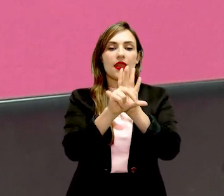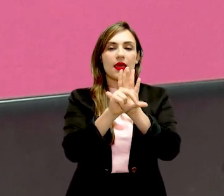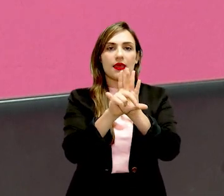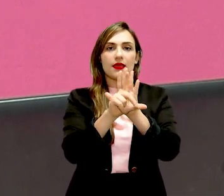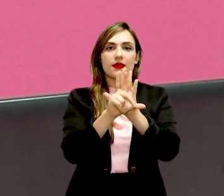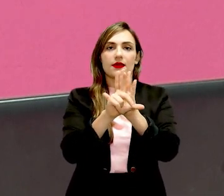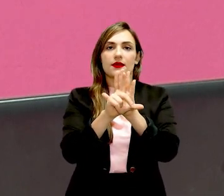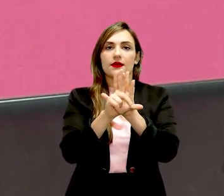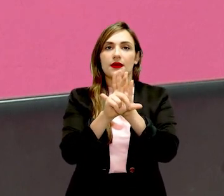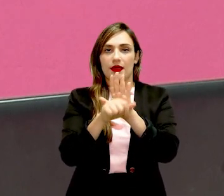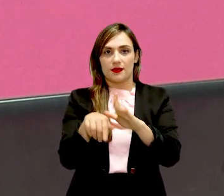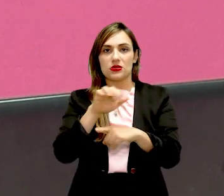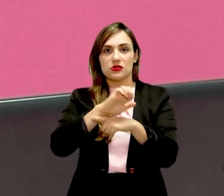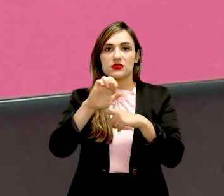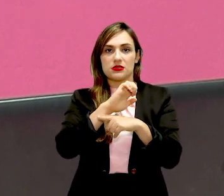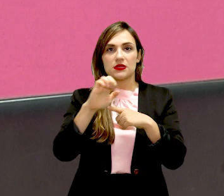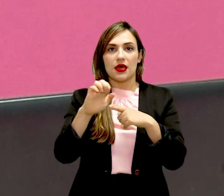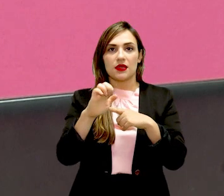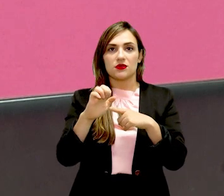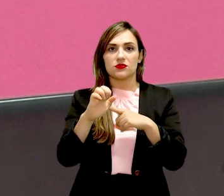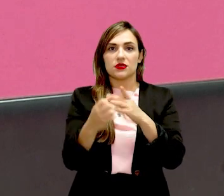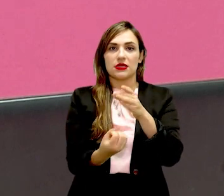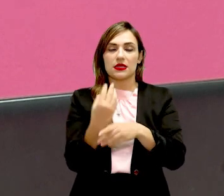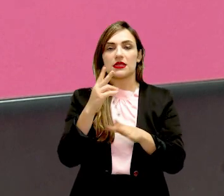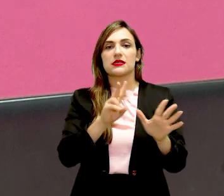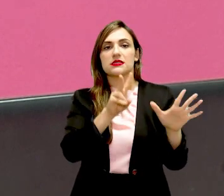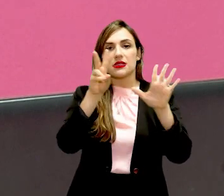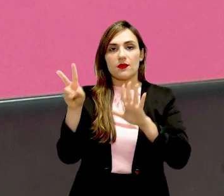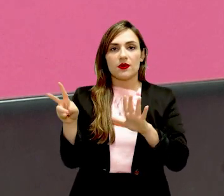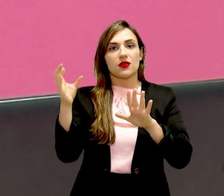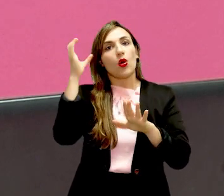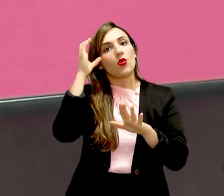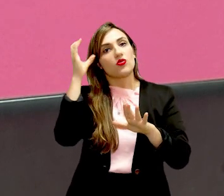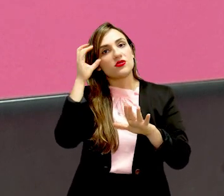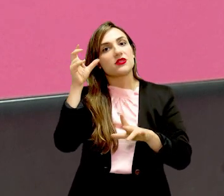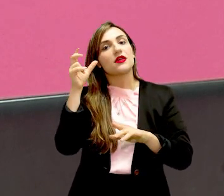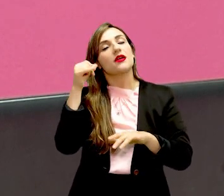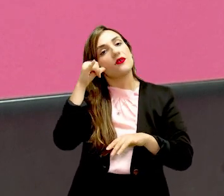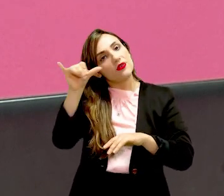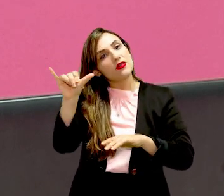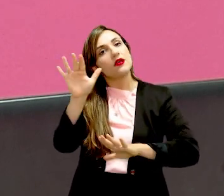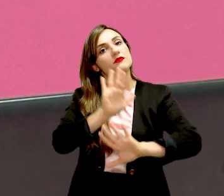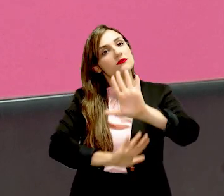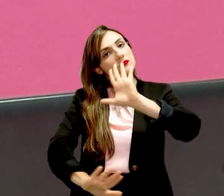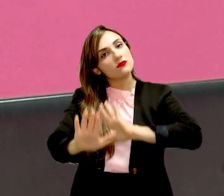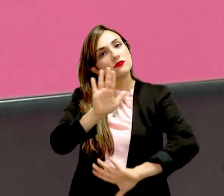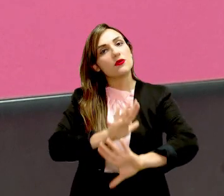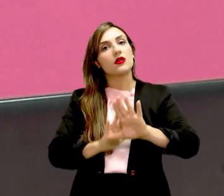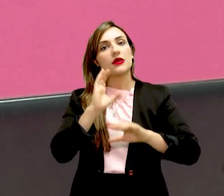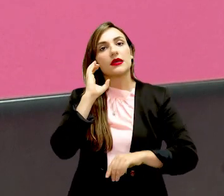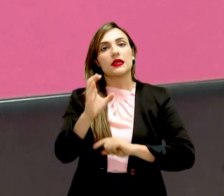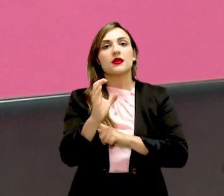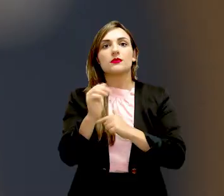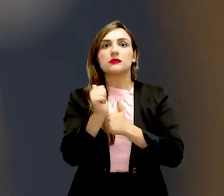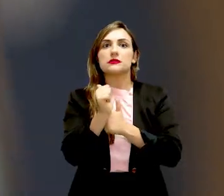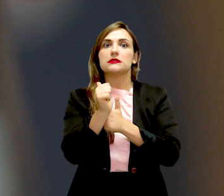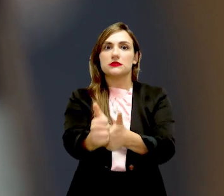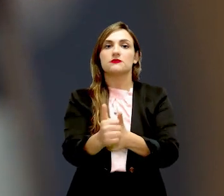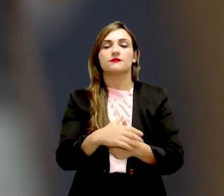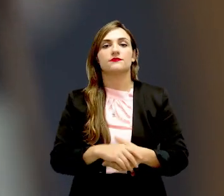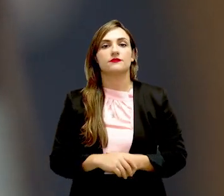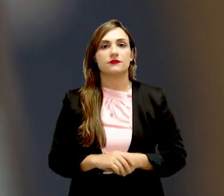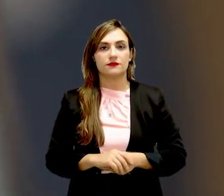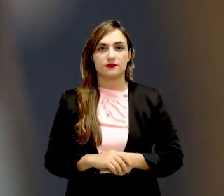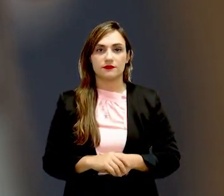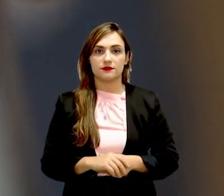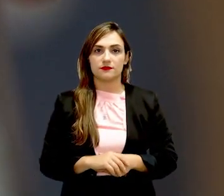que cria, em âmbito estadual, a Semana de Conscientização, Combate e Prevenção ao Crime de Stalking. Todas